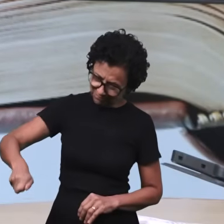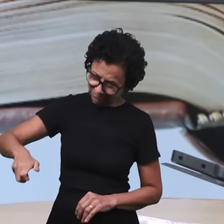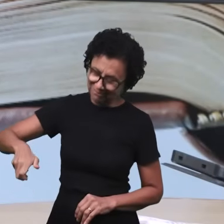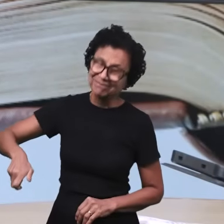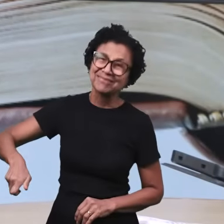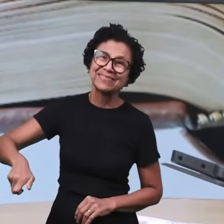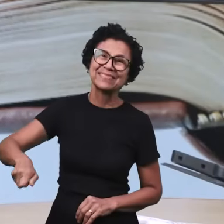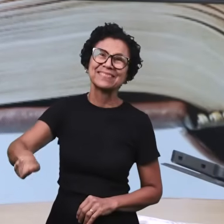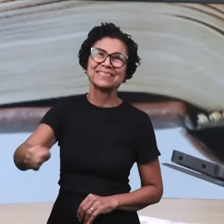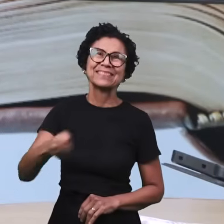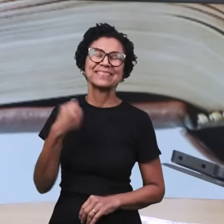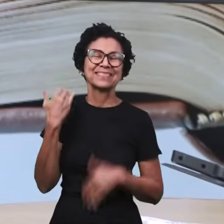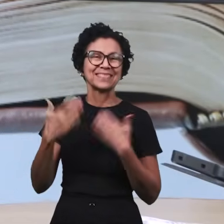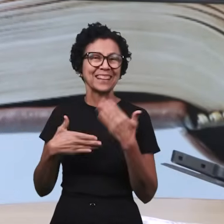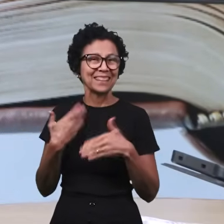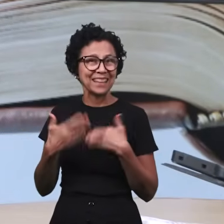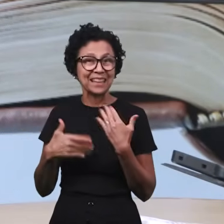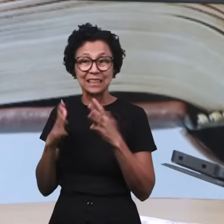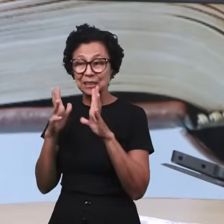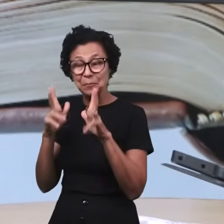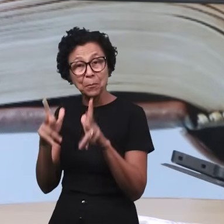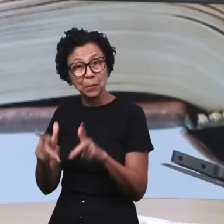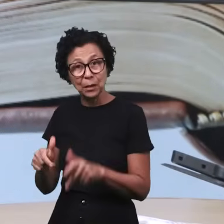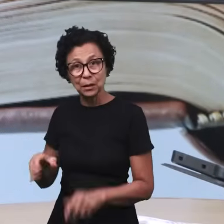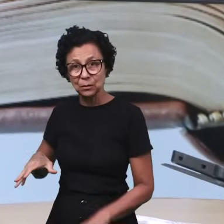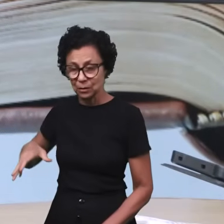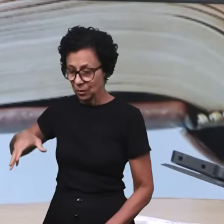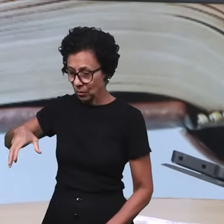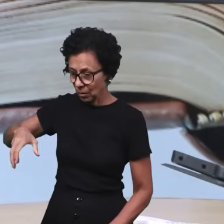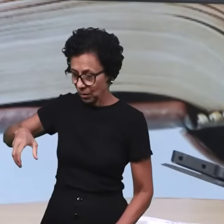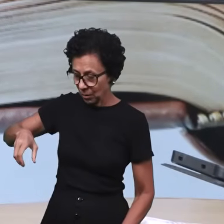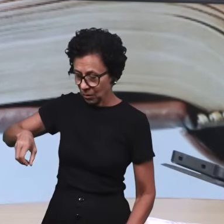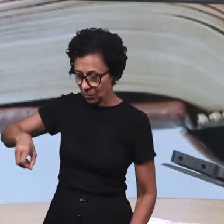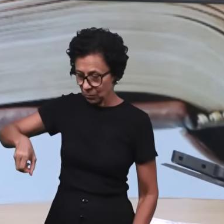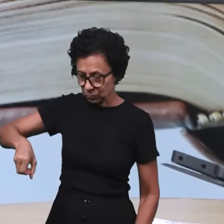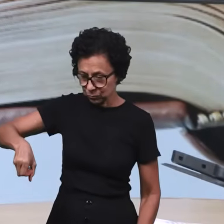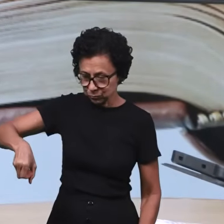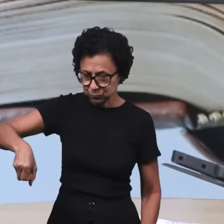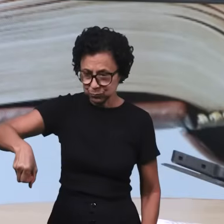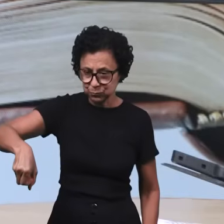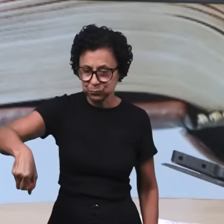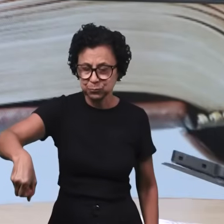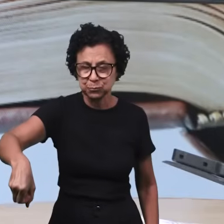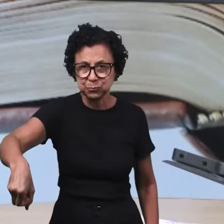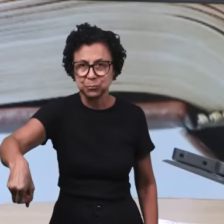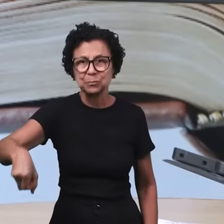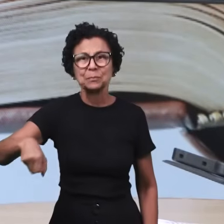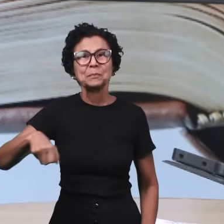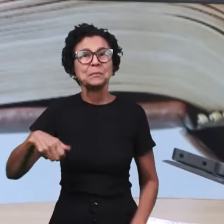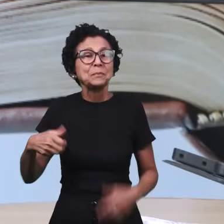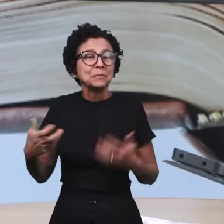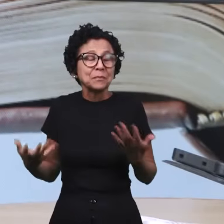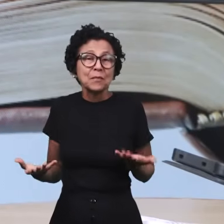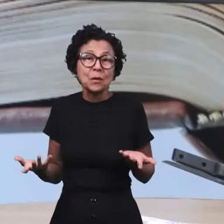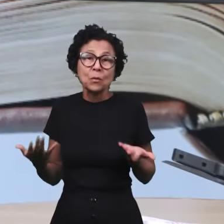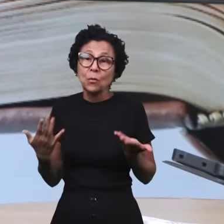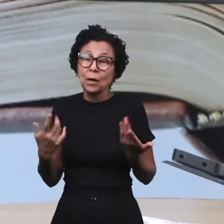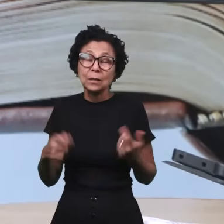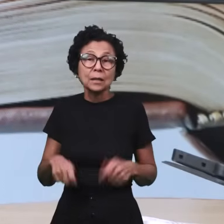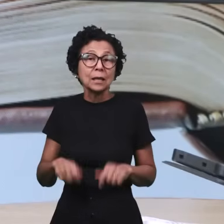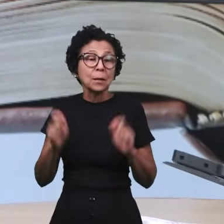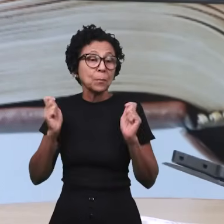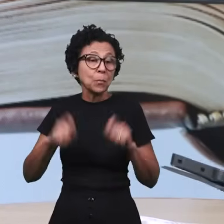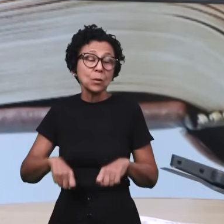aquilo com tanta alegria, aquilo era um testemunho tão grande, porque o que veio à mão dela, ela